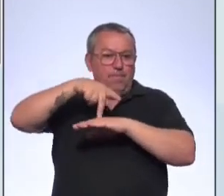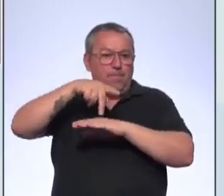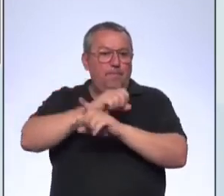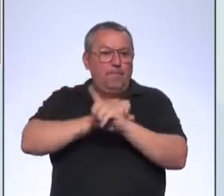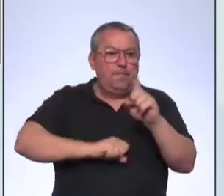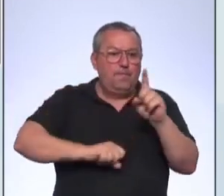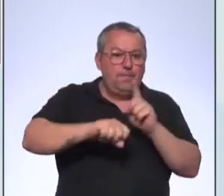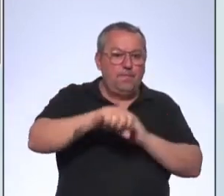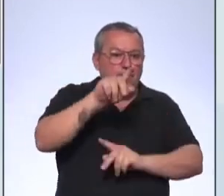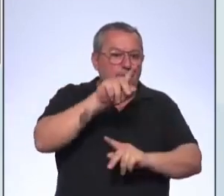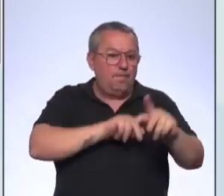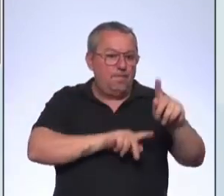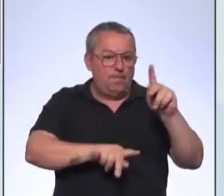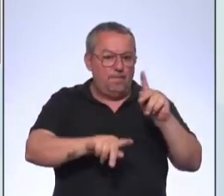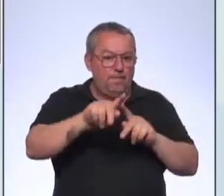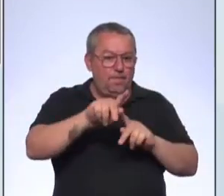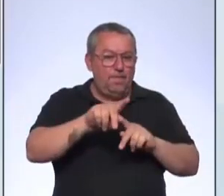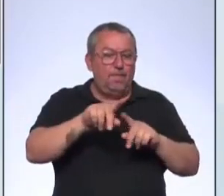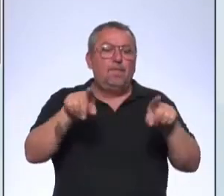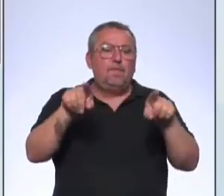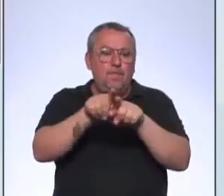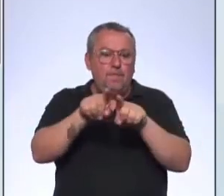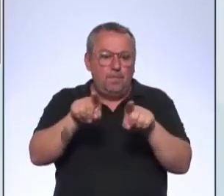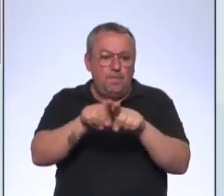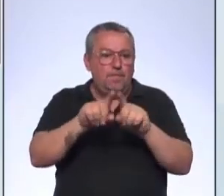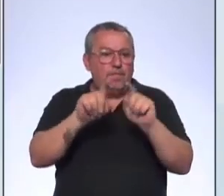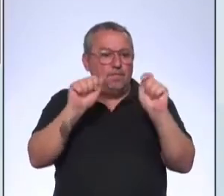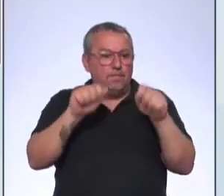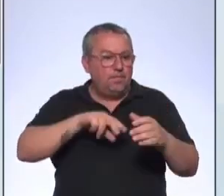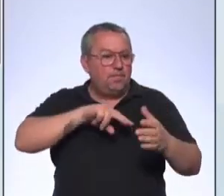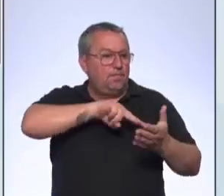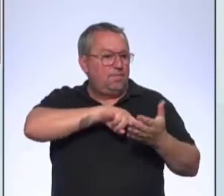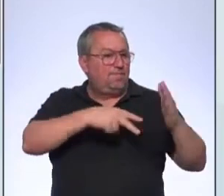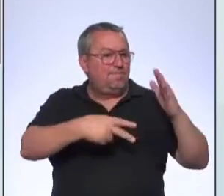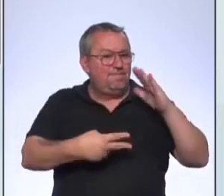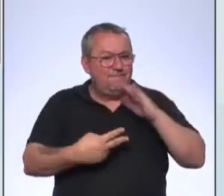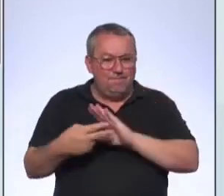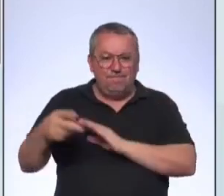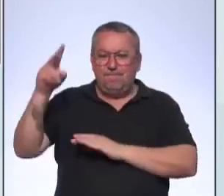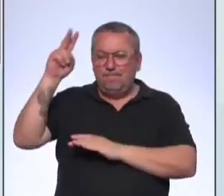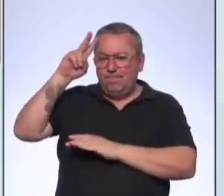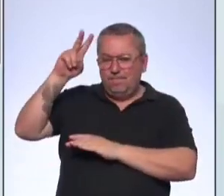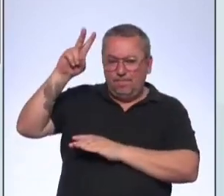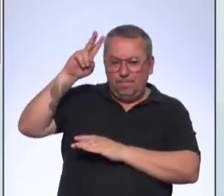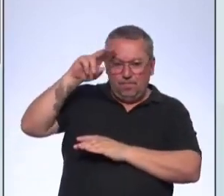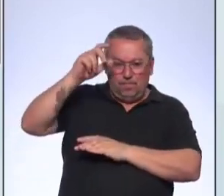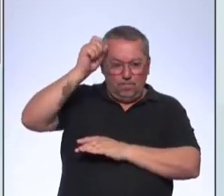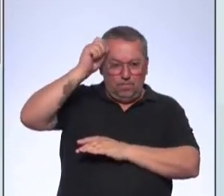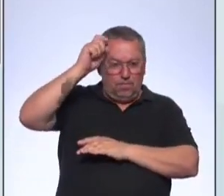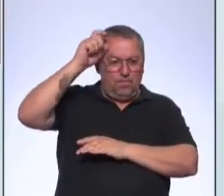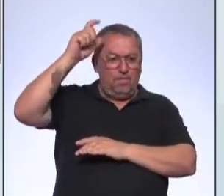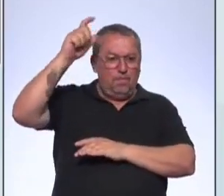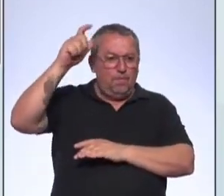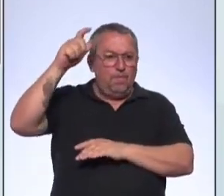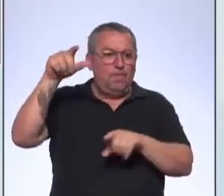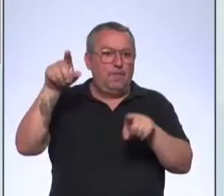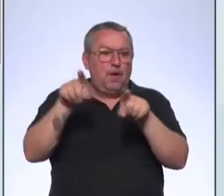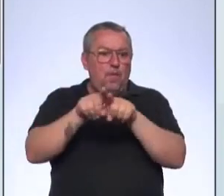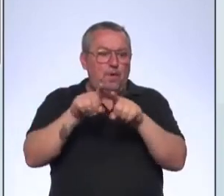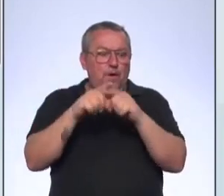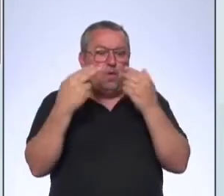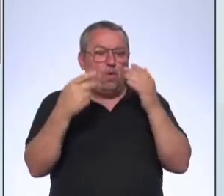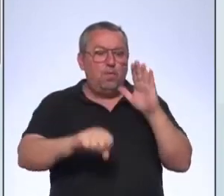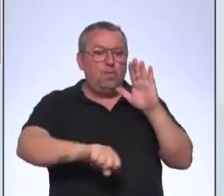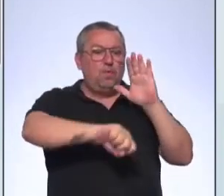uma sociedade de povos. Possui significados históricos e culturais, assim